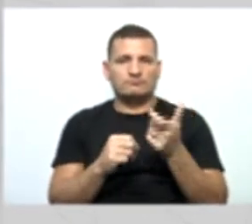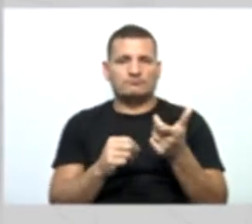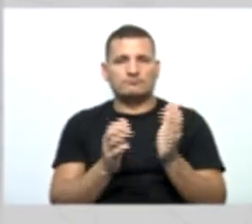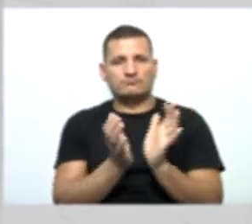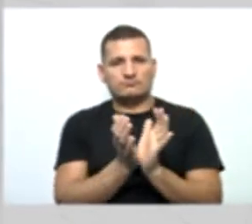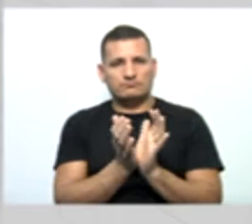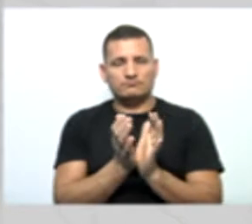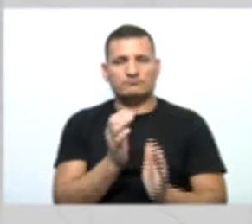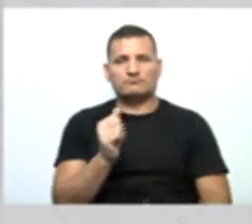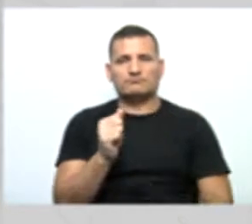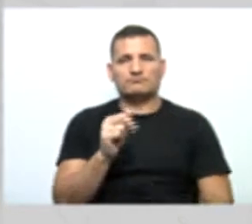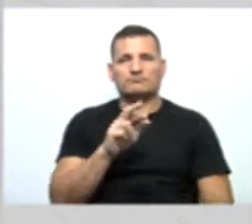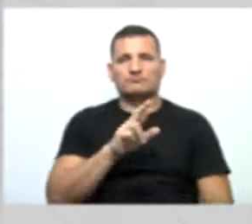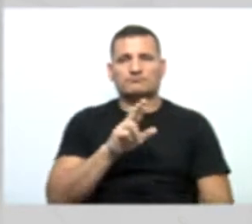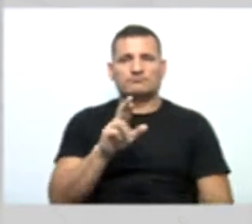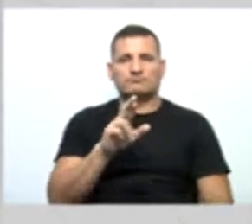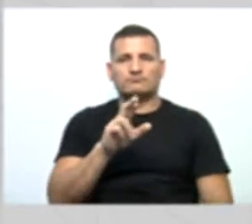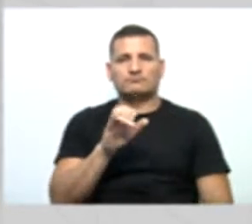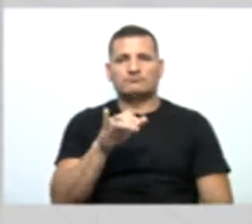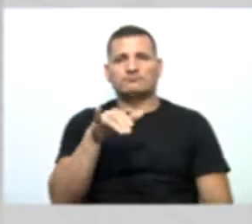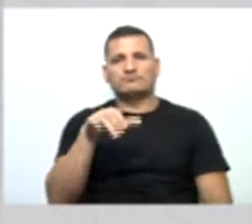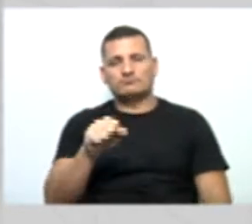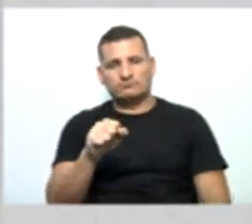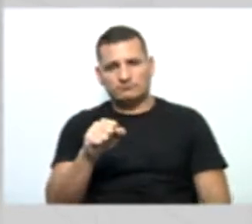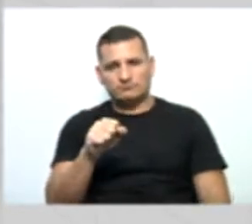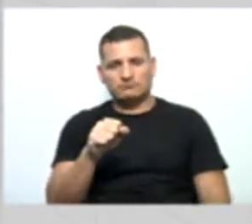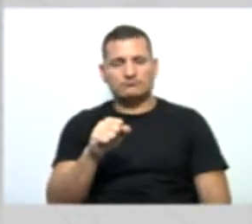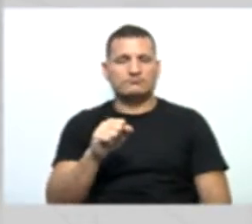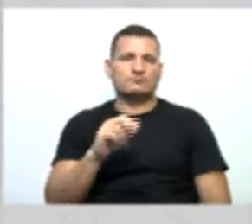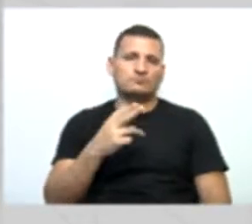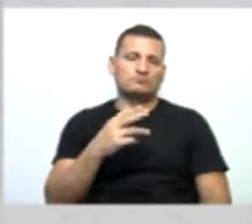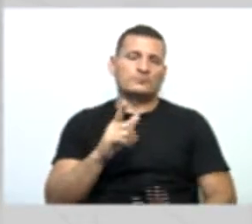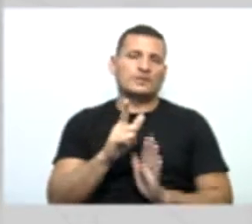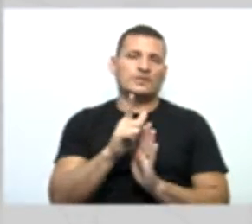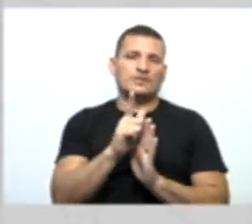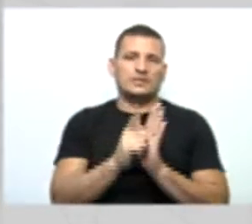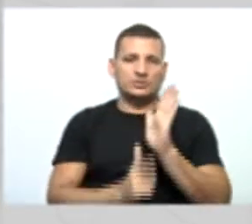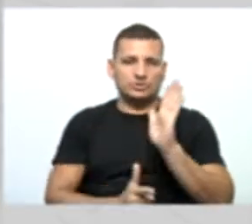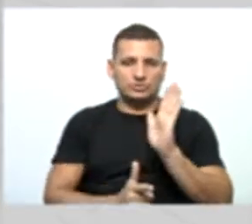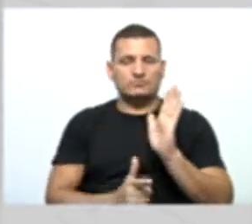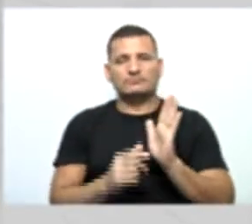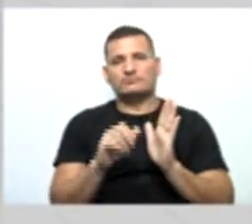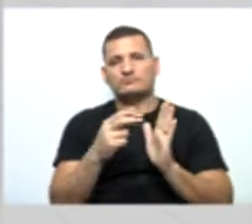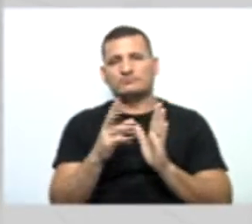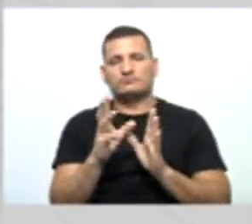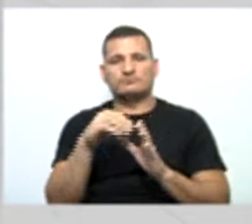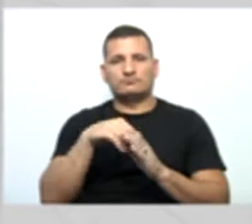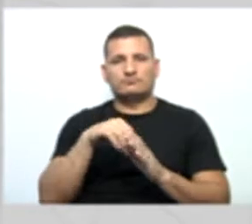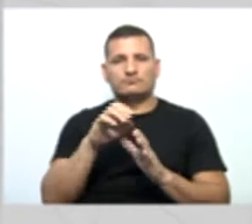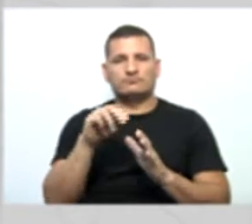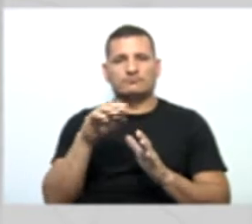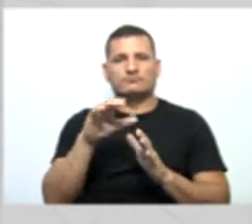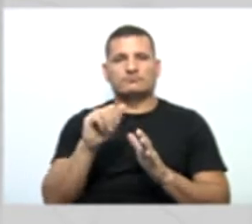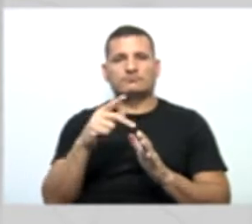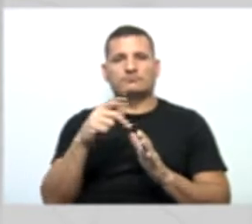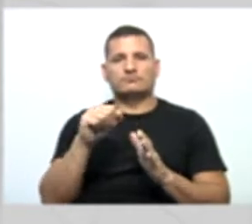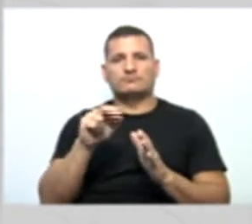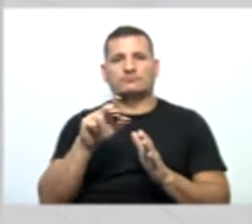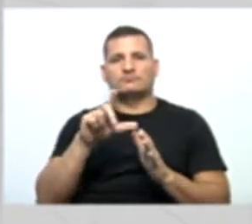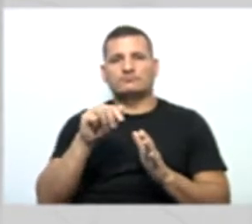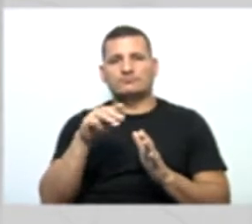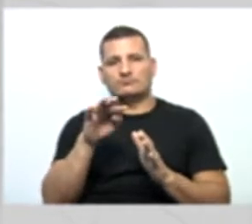nós também costumamos chamar de listas. Trabalharemos com encapsulamento, modificadores de acesso,